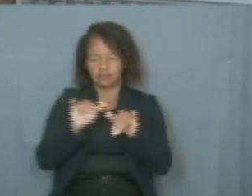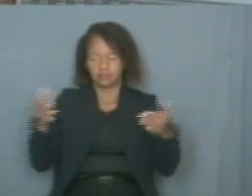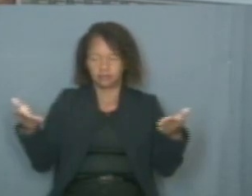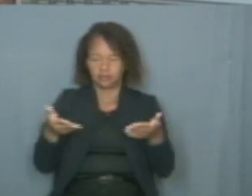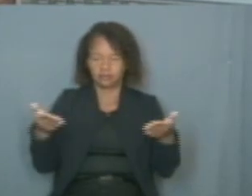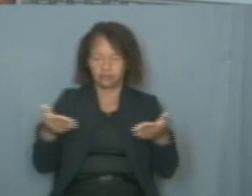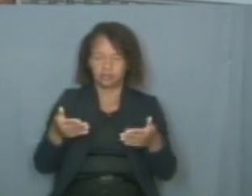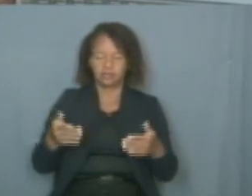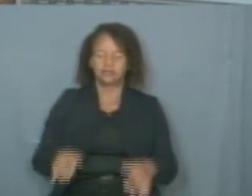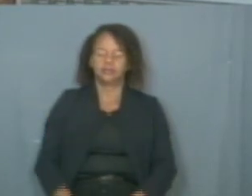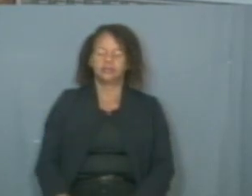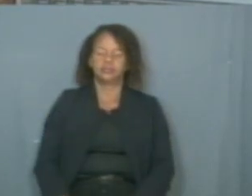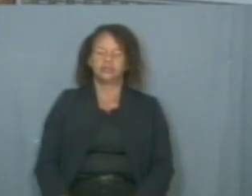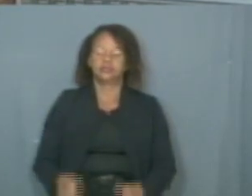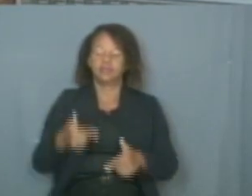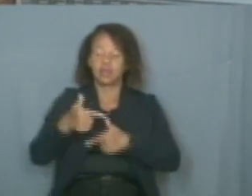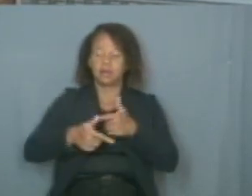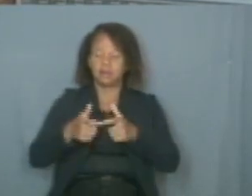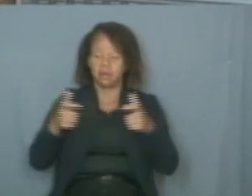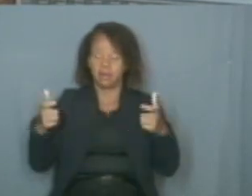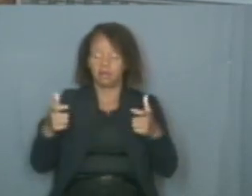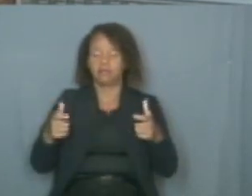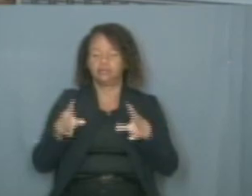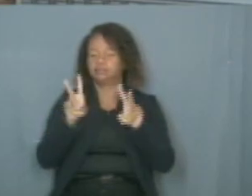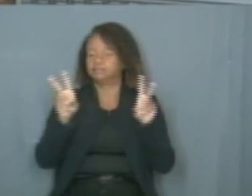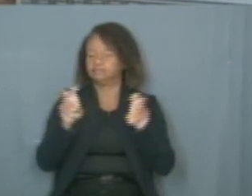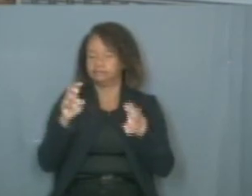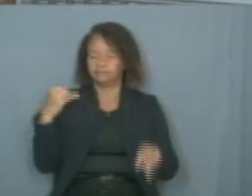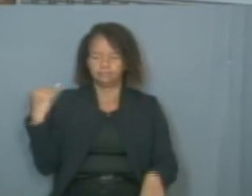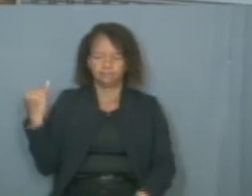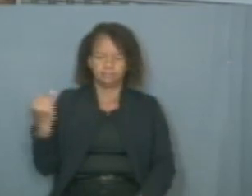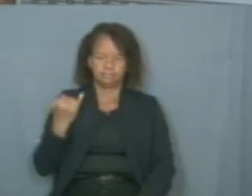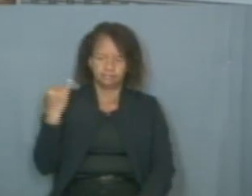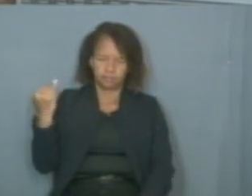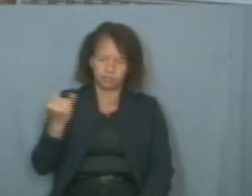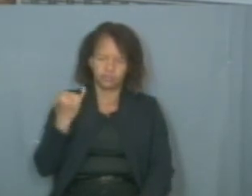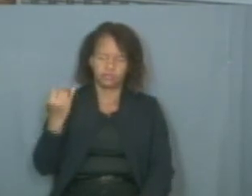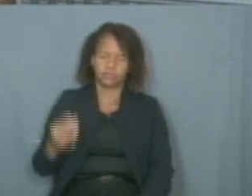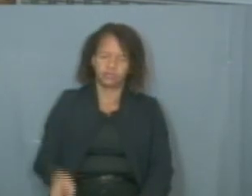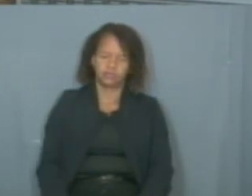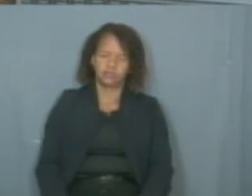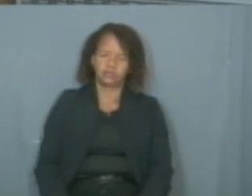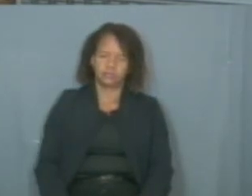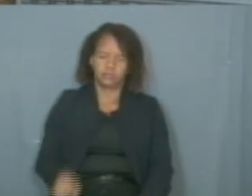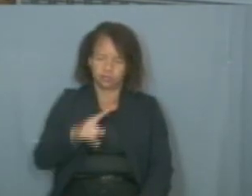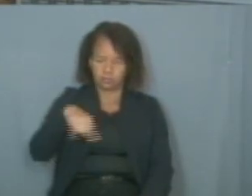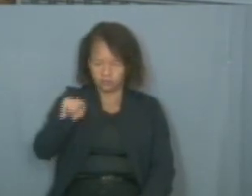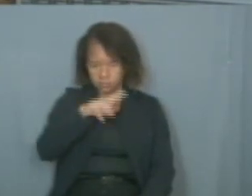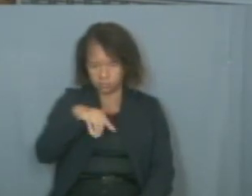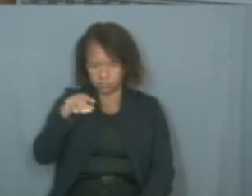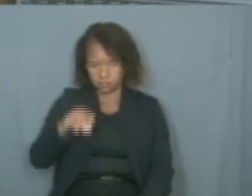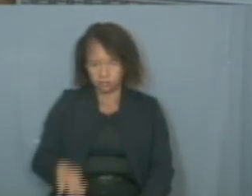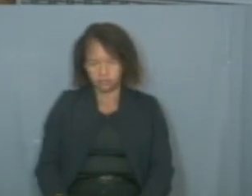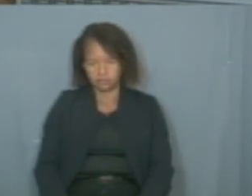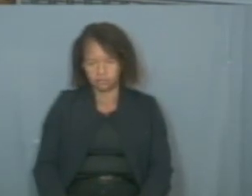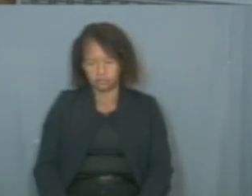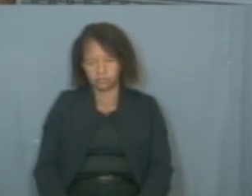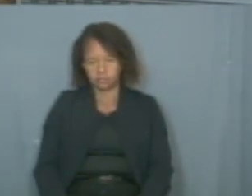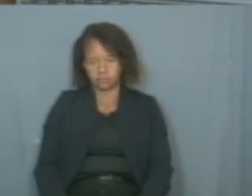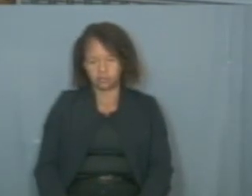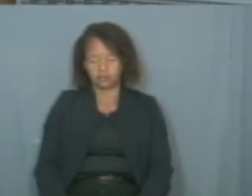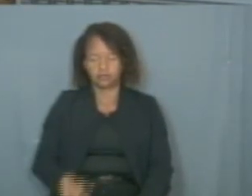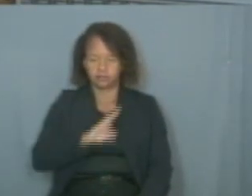grande expediente é sobre, acredito eu, um assunto de relevância da qual todos nós ficamos